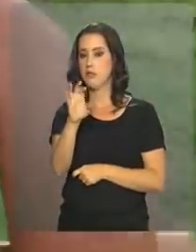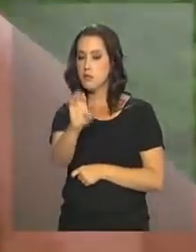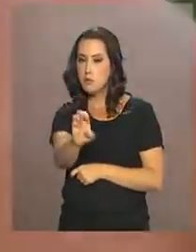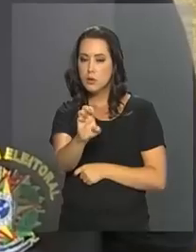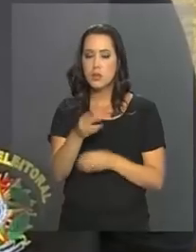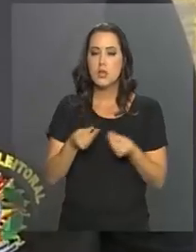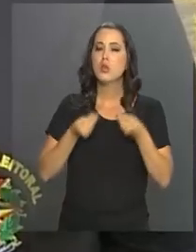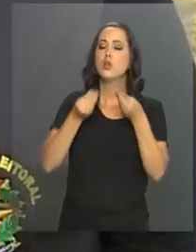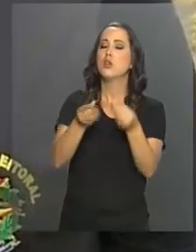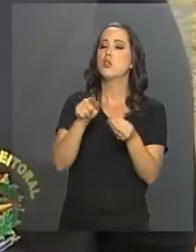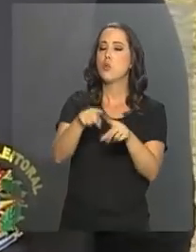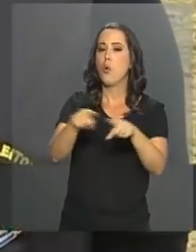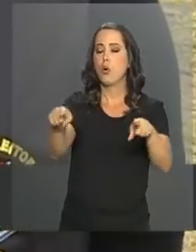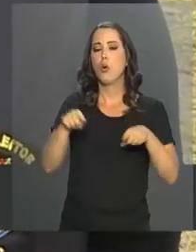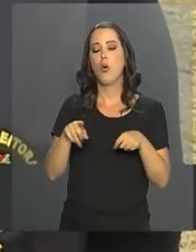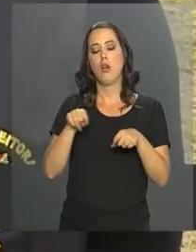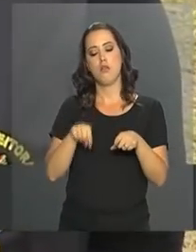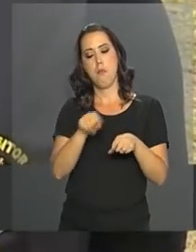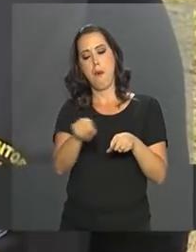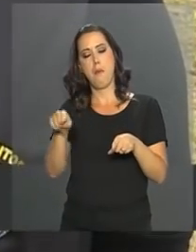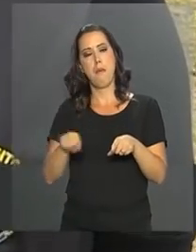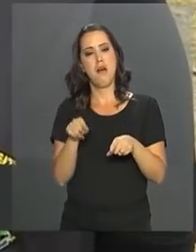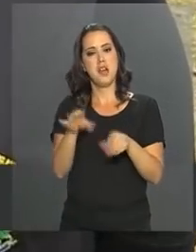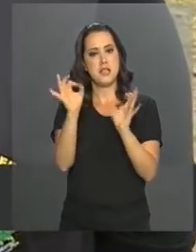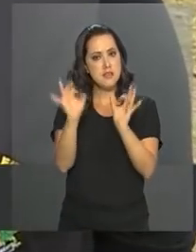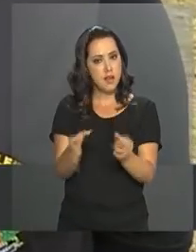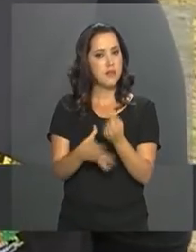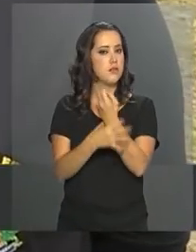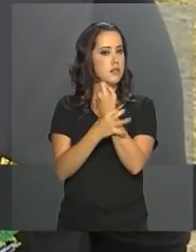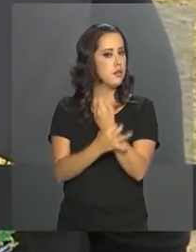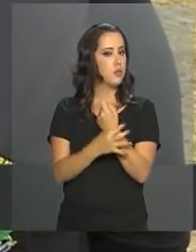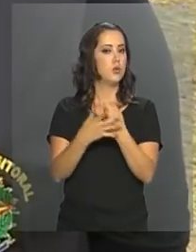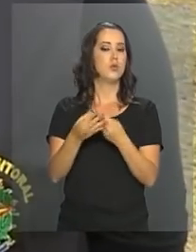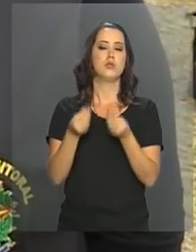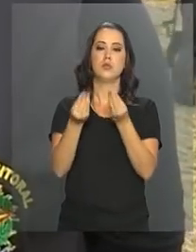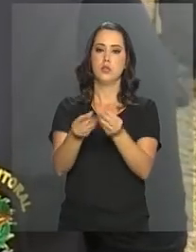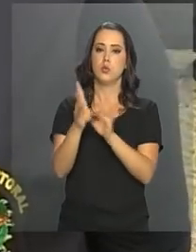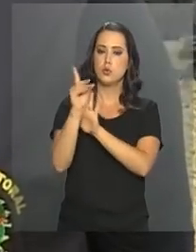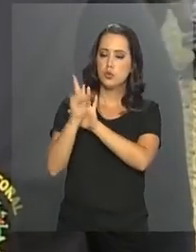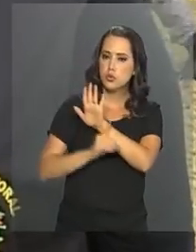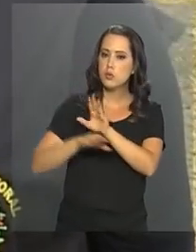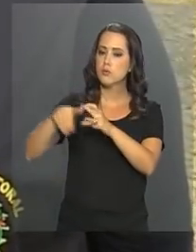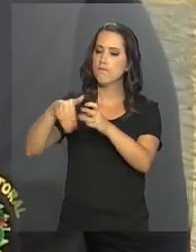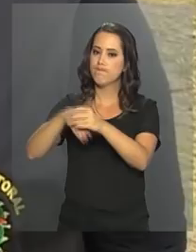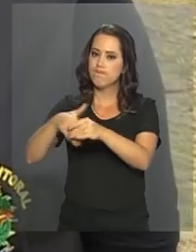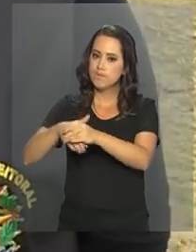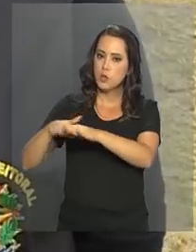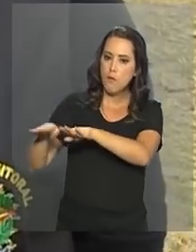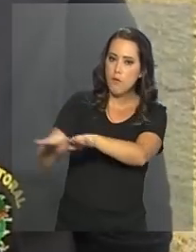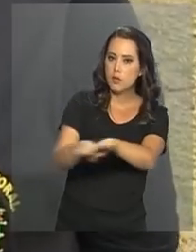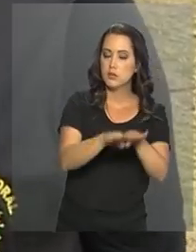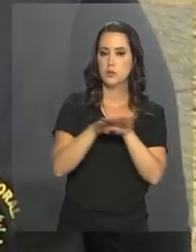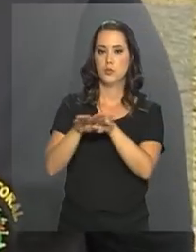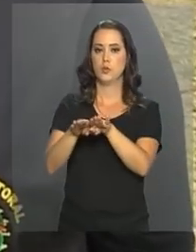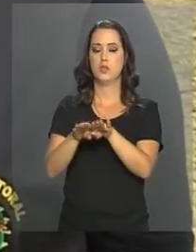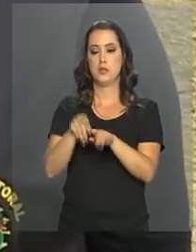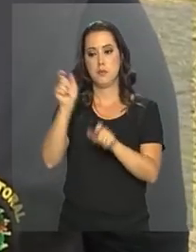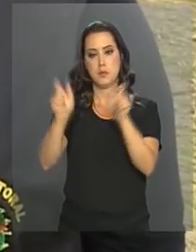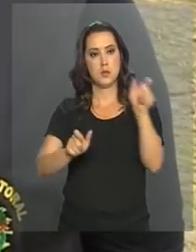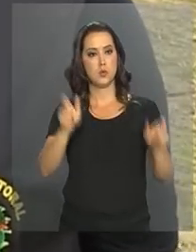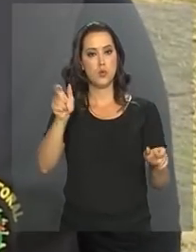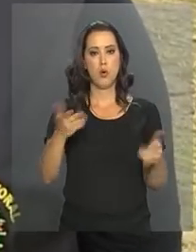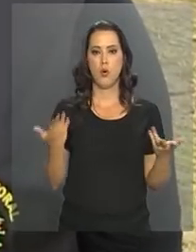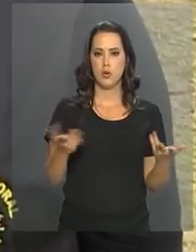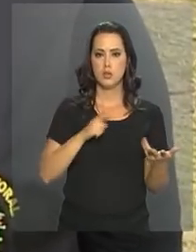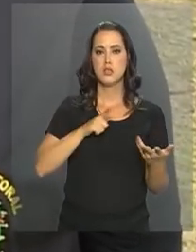de levar as urnas de forma segura, que garanta o exercício do voto, o exercício da democracia, não só para as pessoas